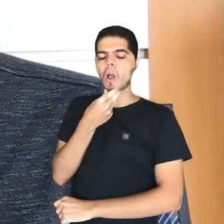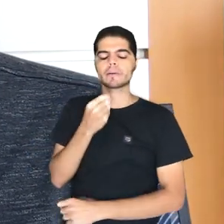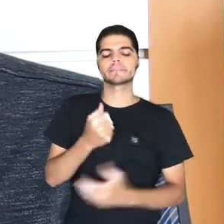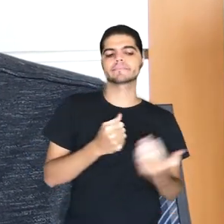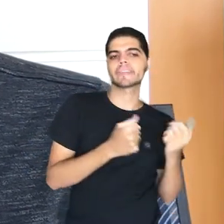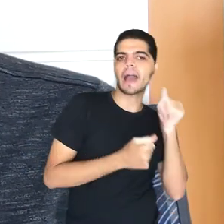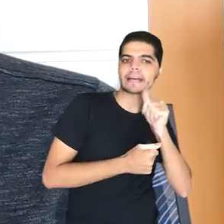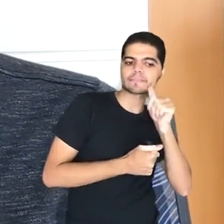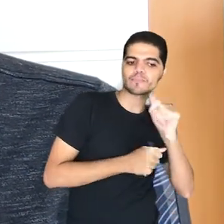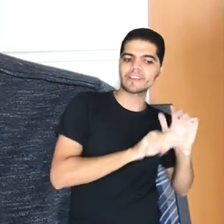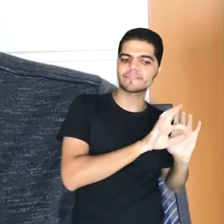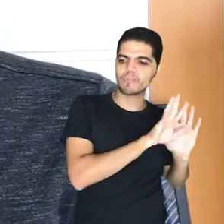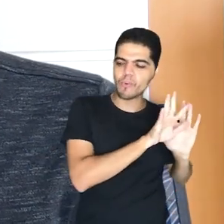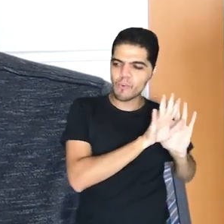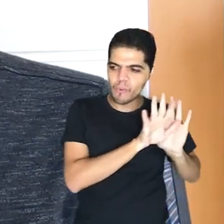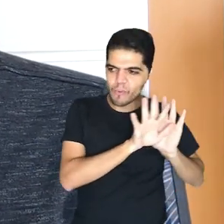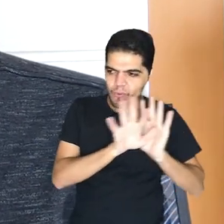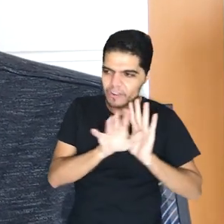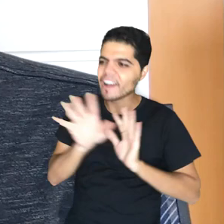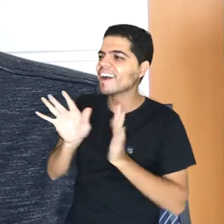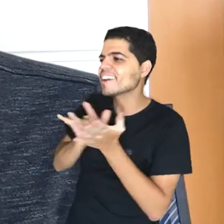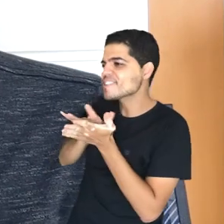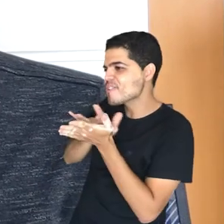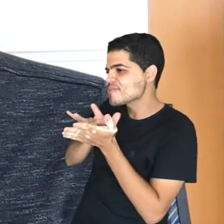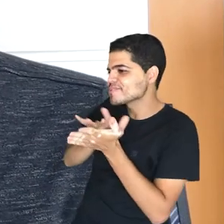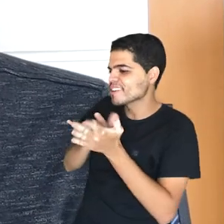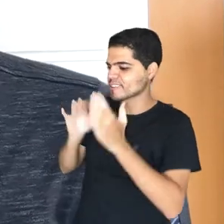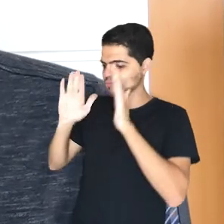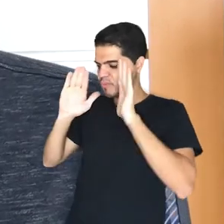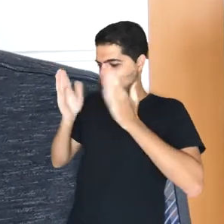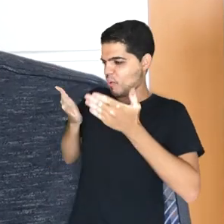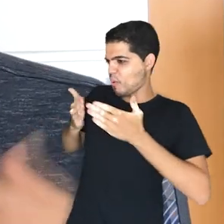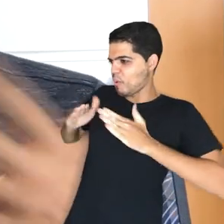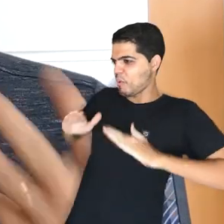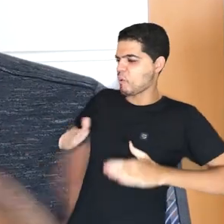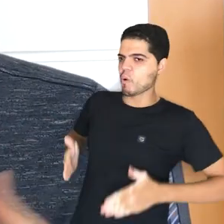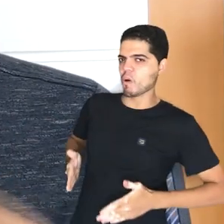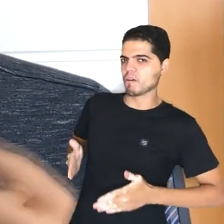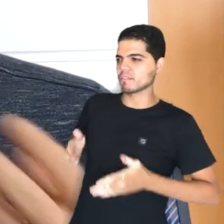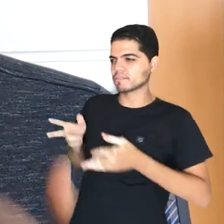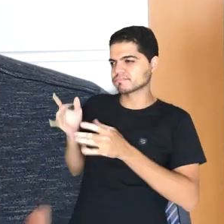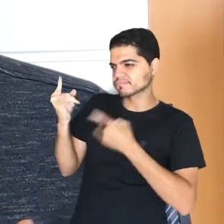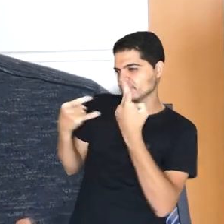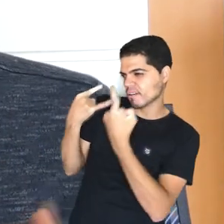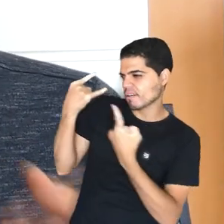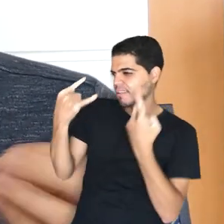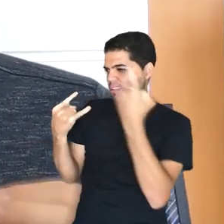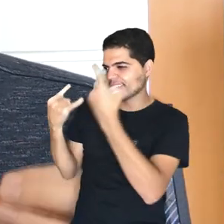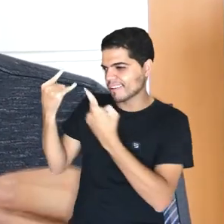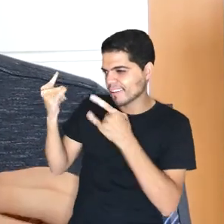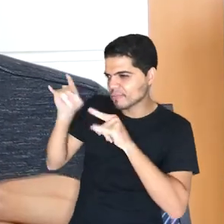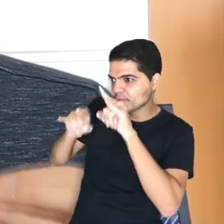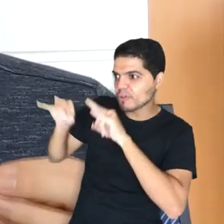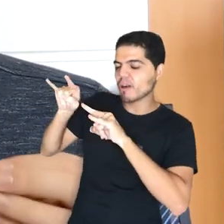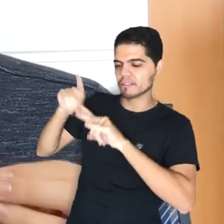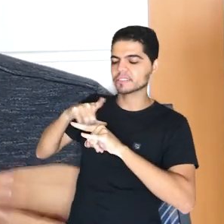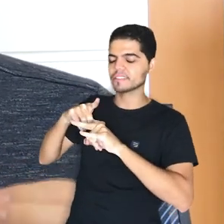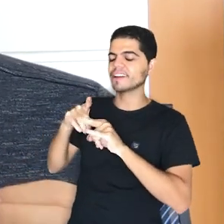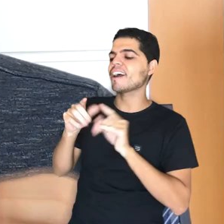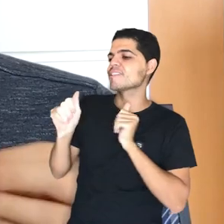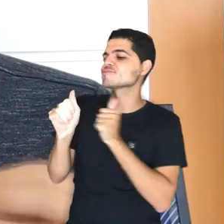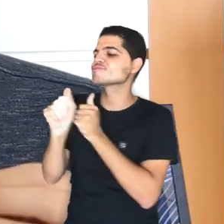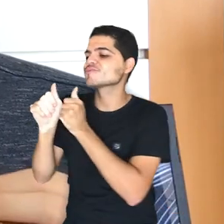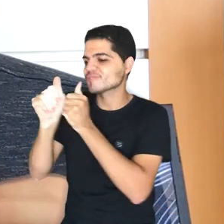teriam ido em direção aos navios, enganando os homens, dizendo, fazendo poses sedutoras, enfim. Quando chegaram